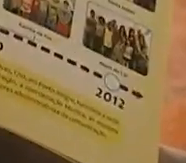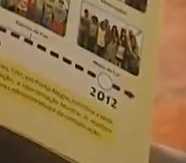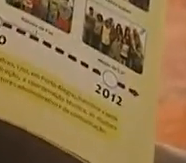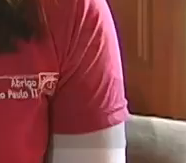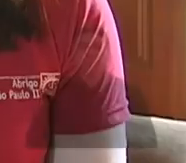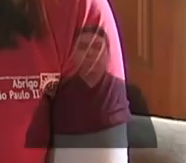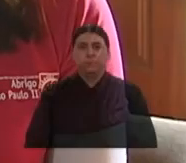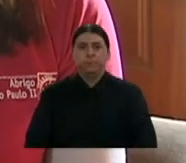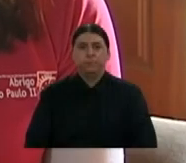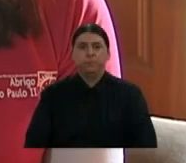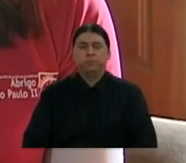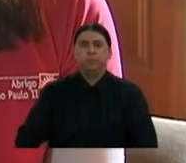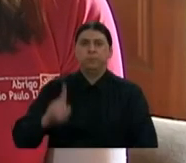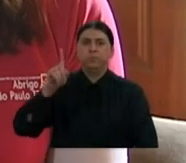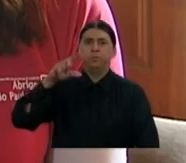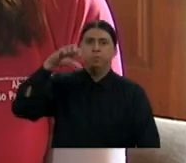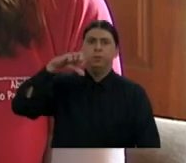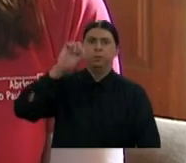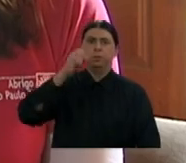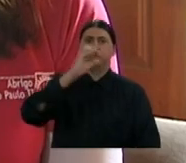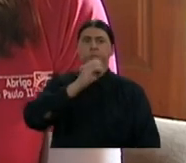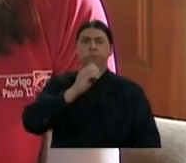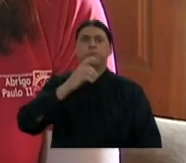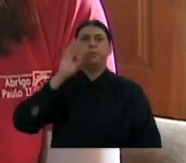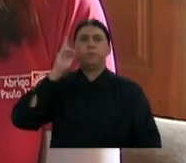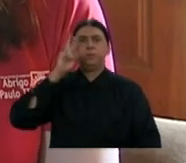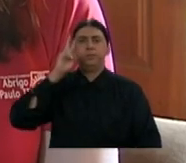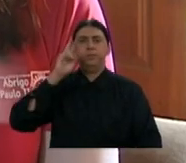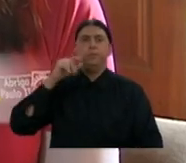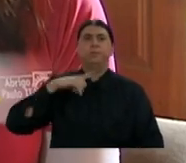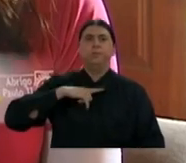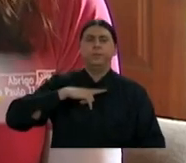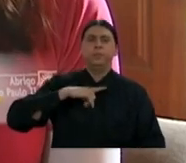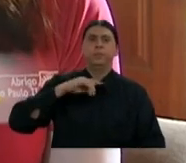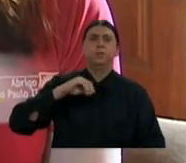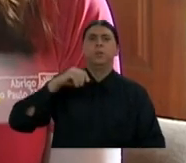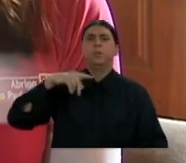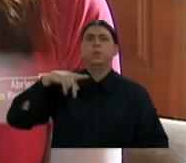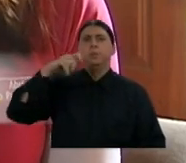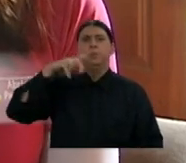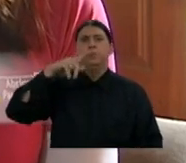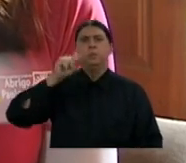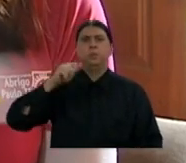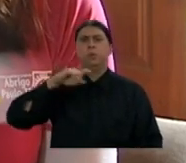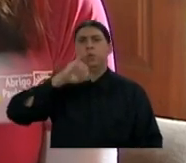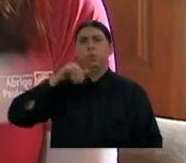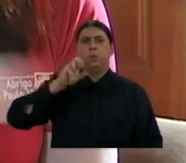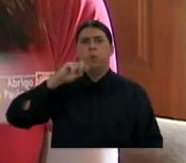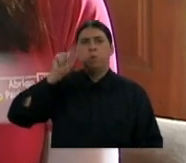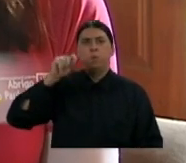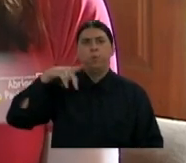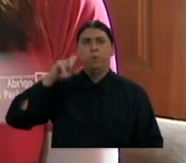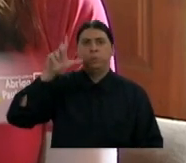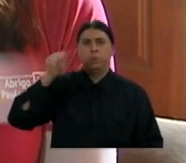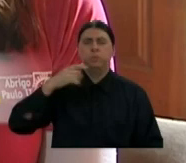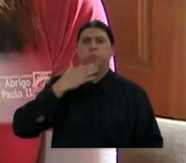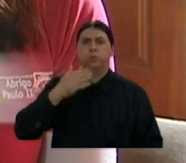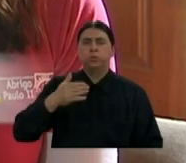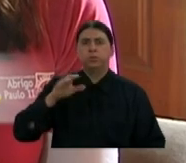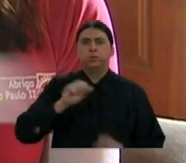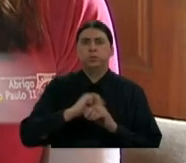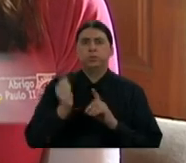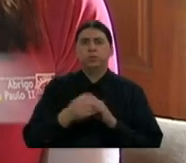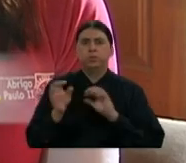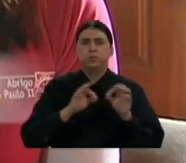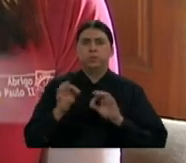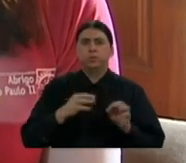em 1980 quando o papa joão paulo 2º visitou porto alegre ele fez um apelo à sociedade nem o que estavam fazendo pelos menores